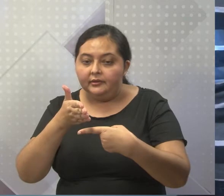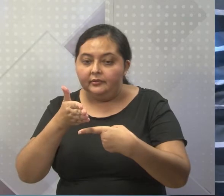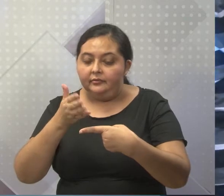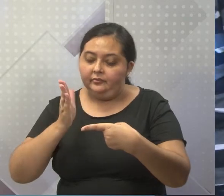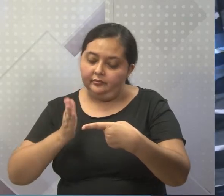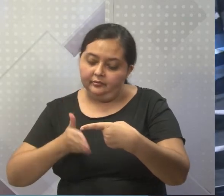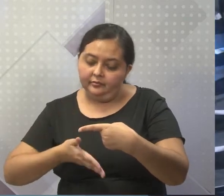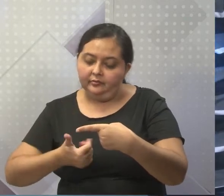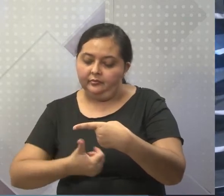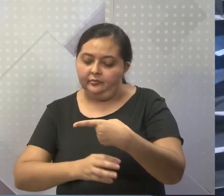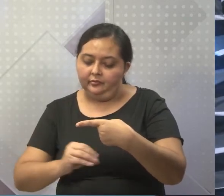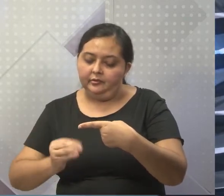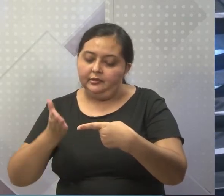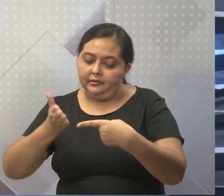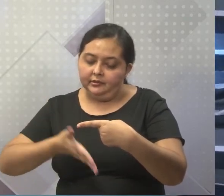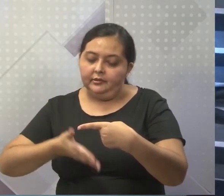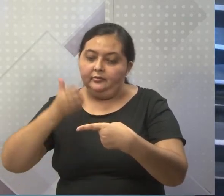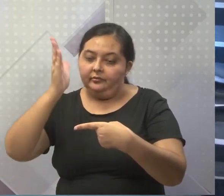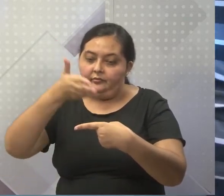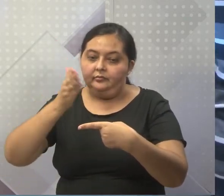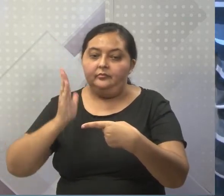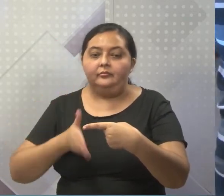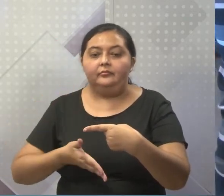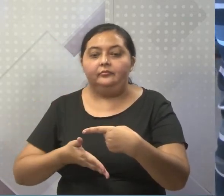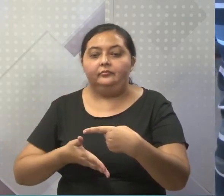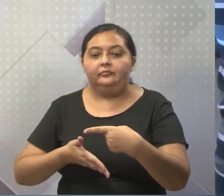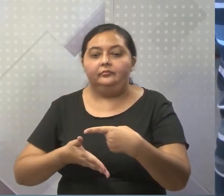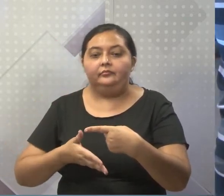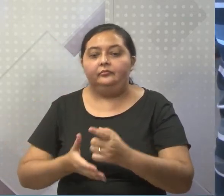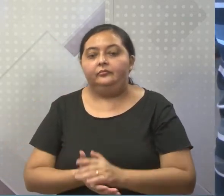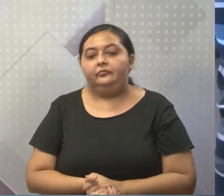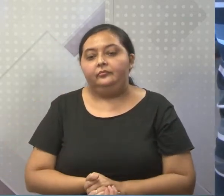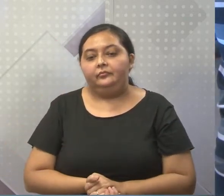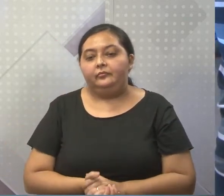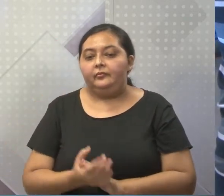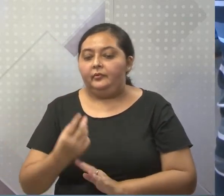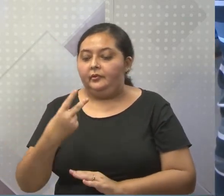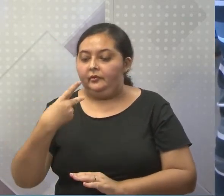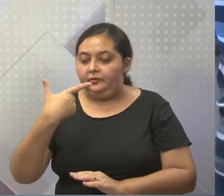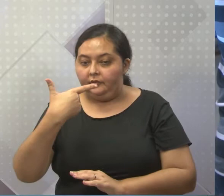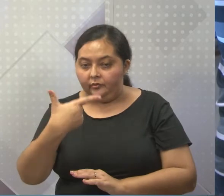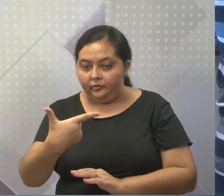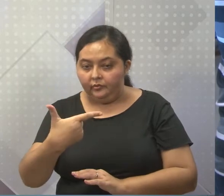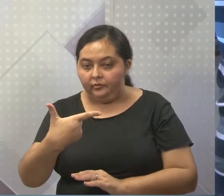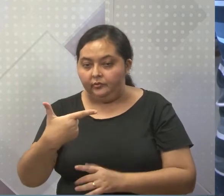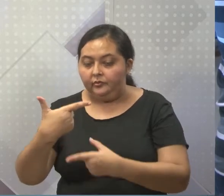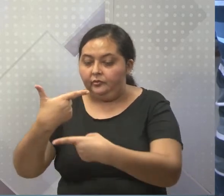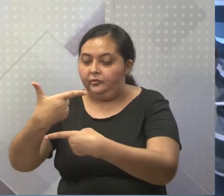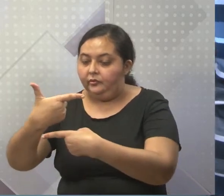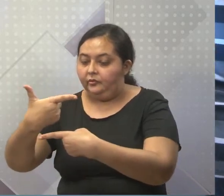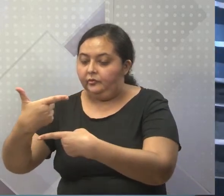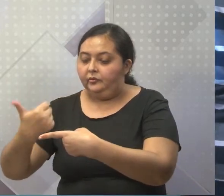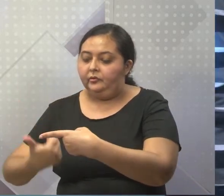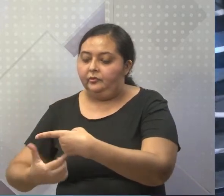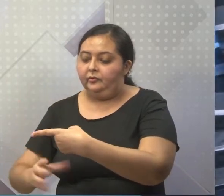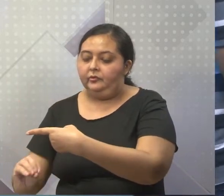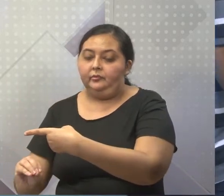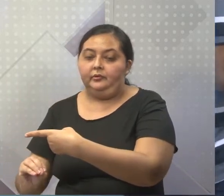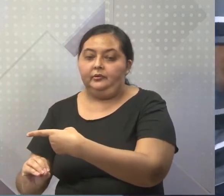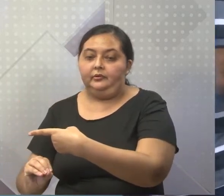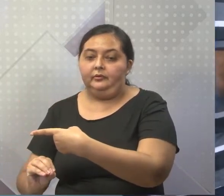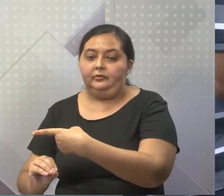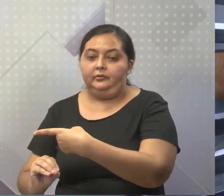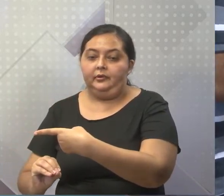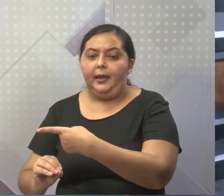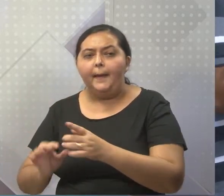outro zerozinho aqui bonitinho. Essa fração ela será exatamente aqui, 2 sobre 10. Mas, ô Veridiano, se caso eu quiser